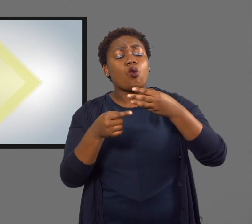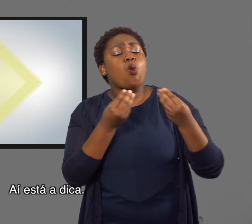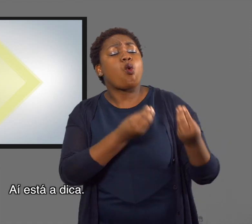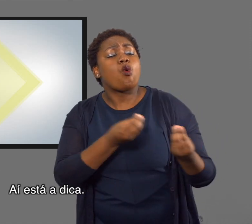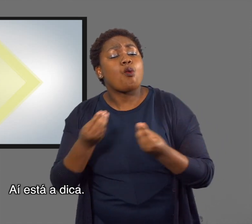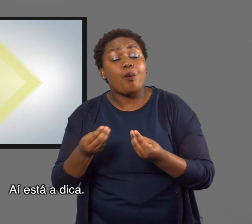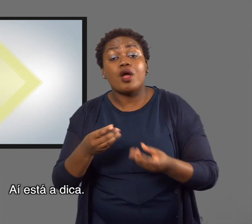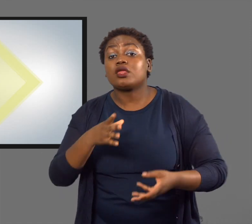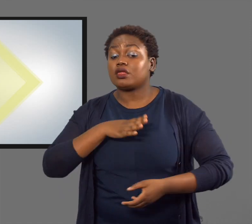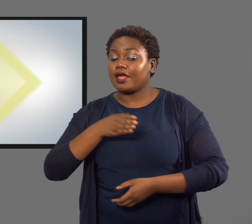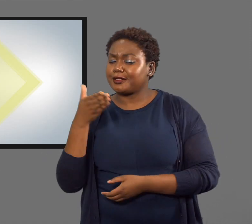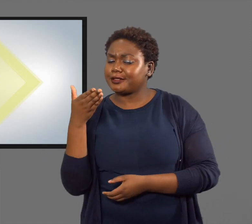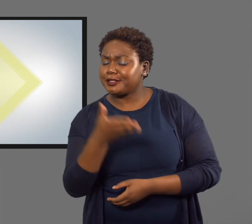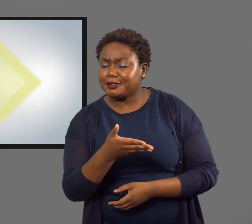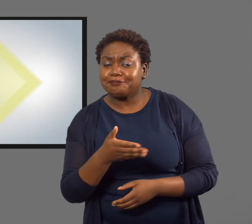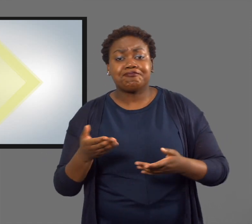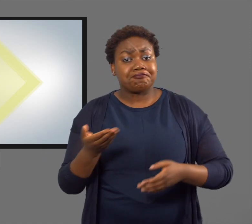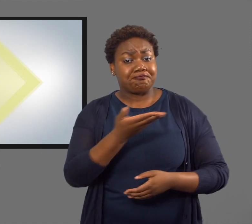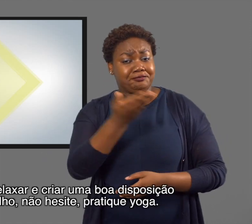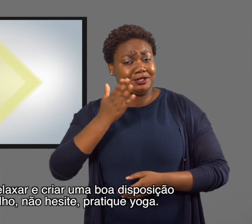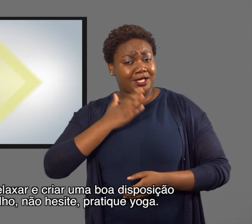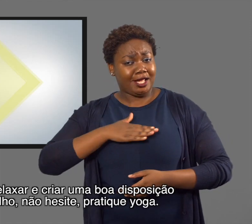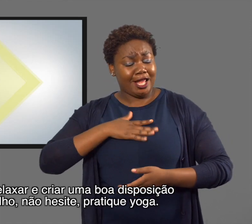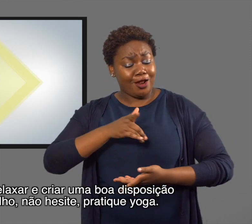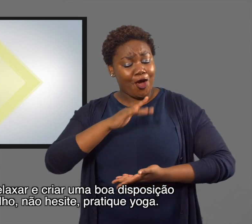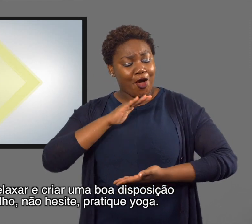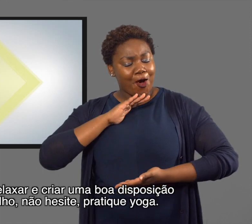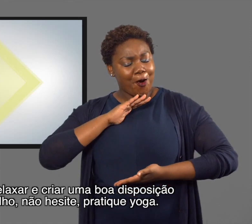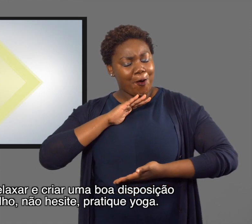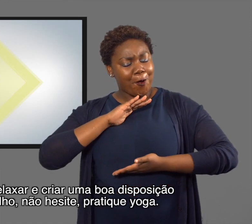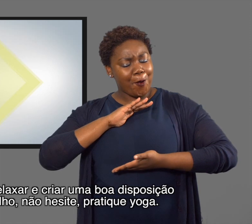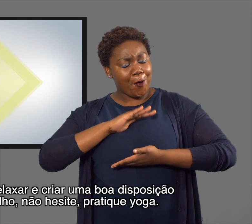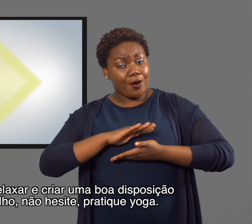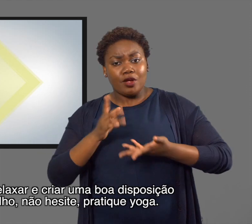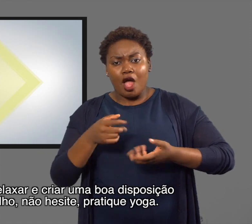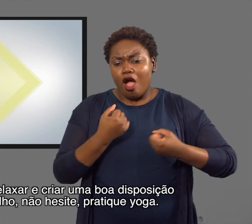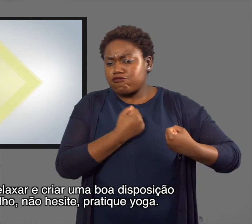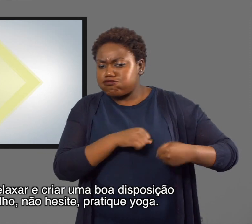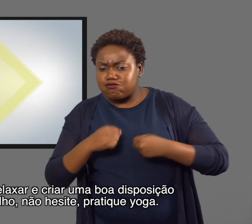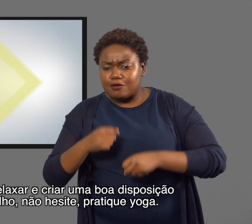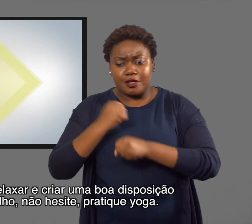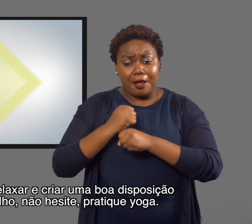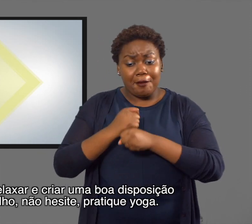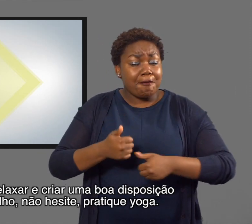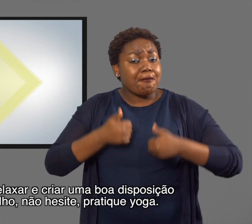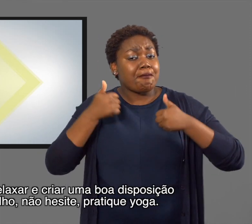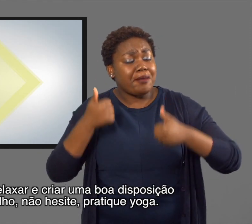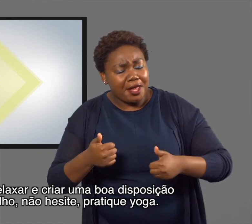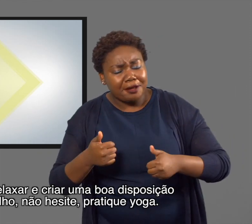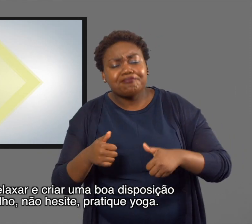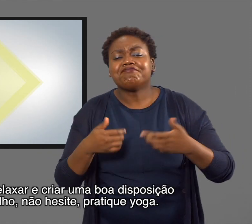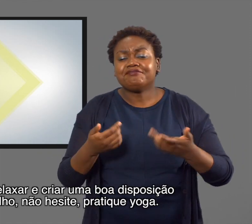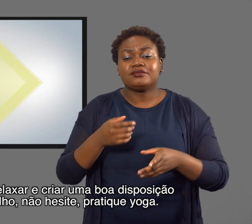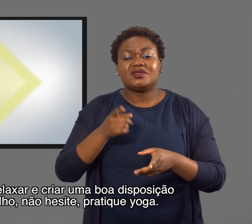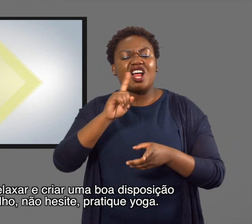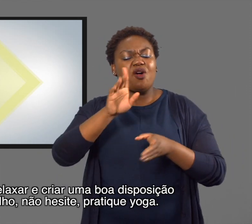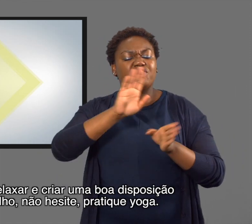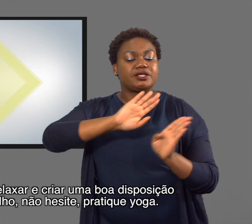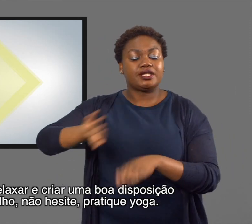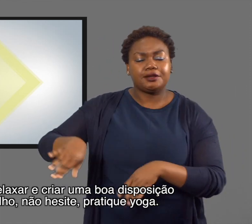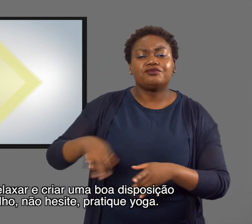Aí está a dica Se pretende relaxar e criar uma boa disposição para o trabalho Não